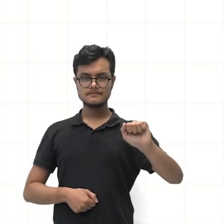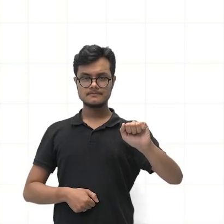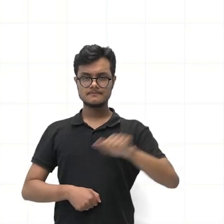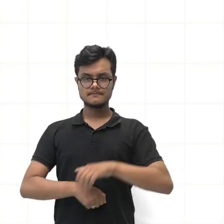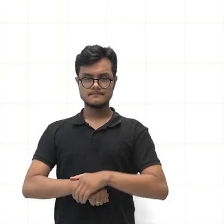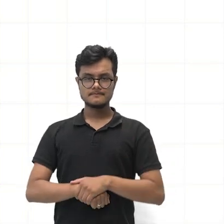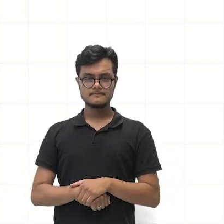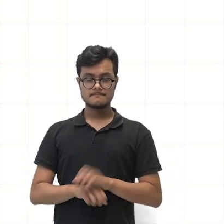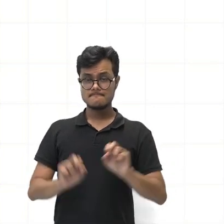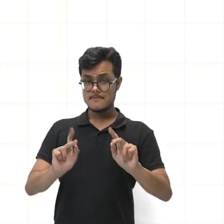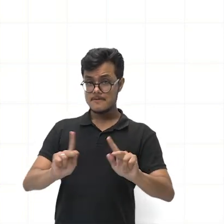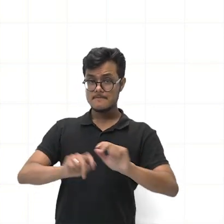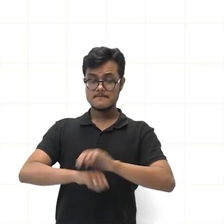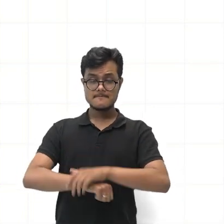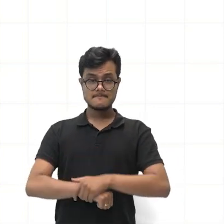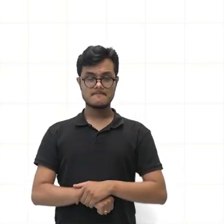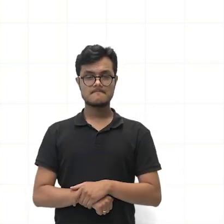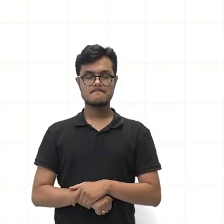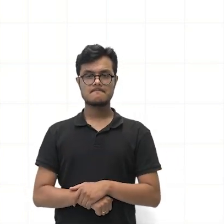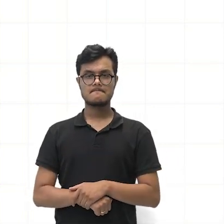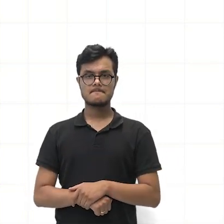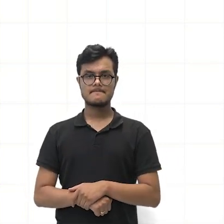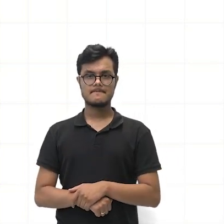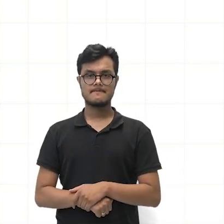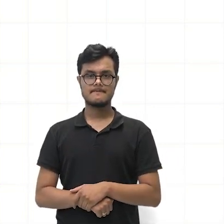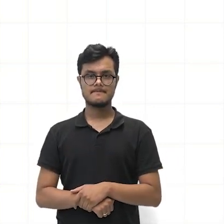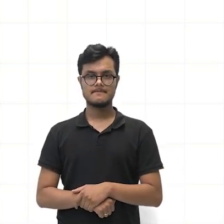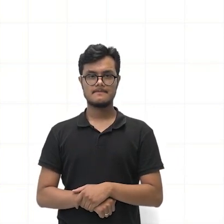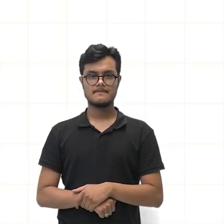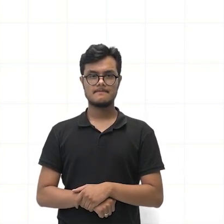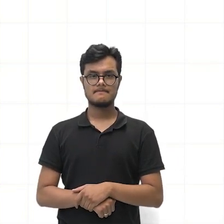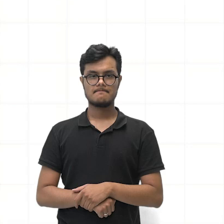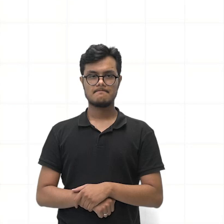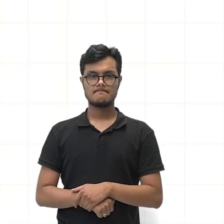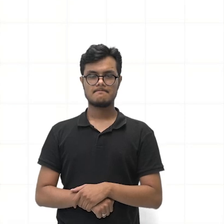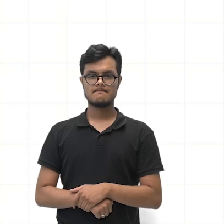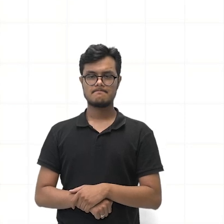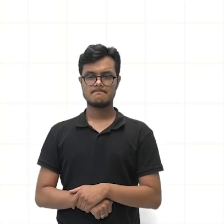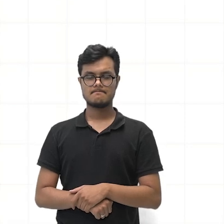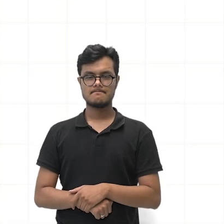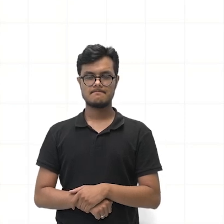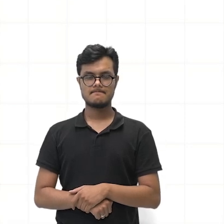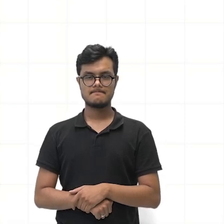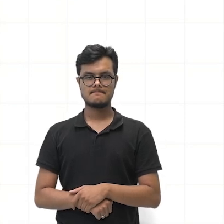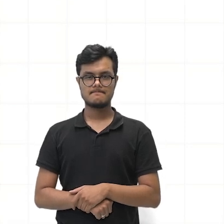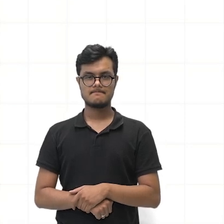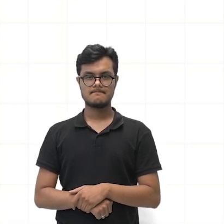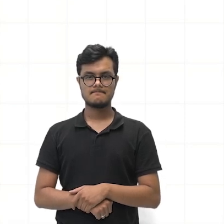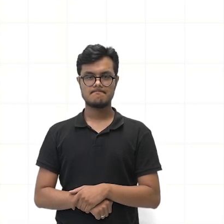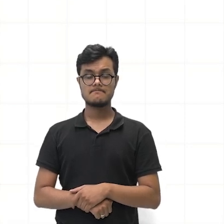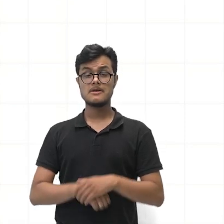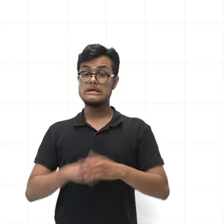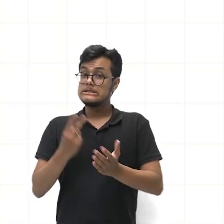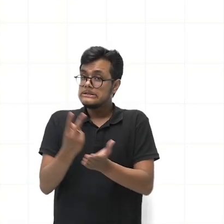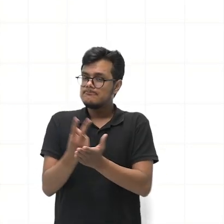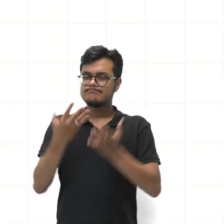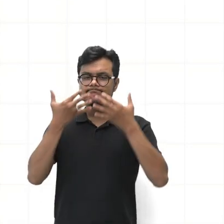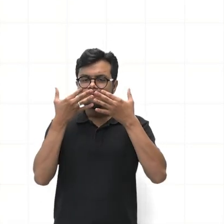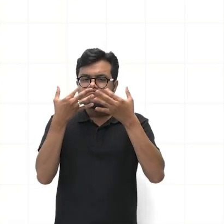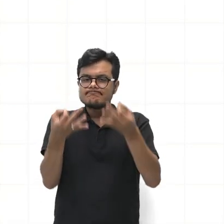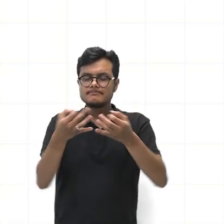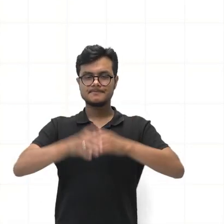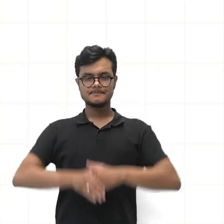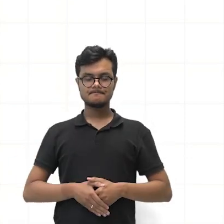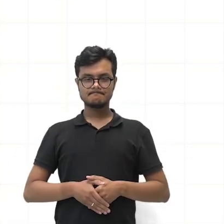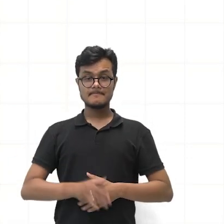0,16. Certo? Importante a gente ficar ligado nisso daí.